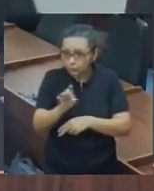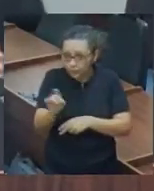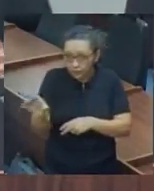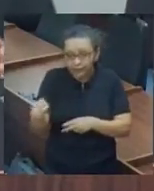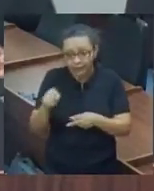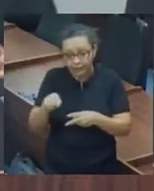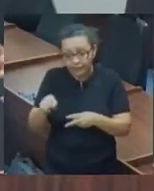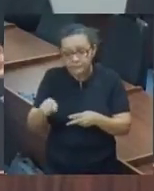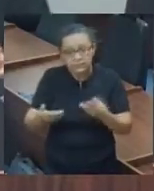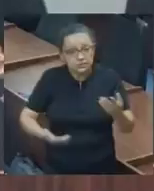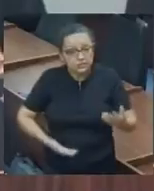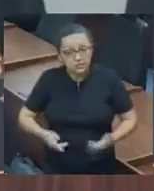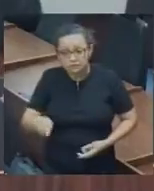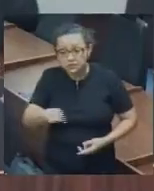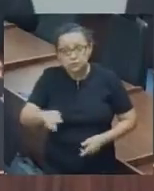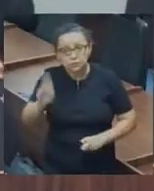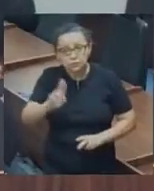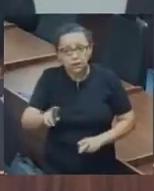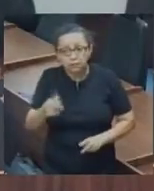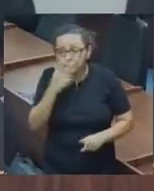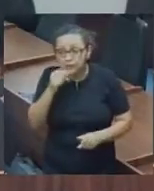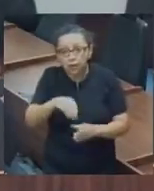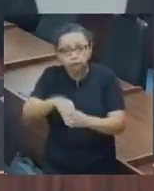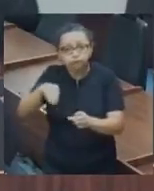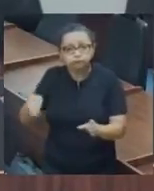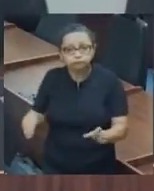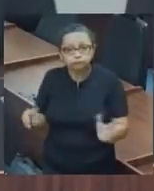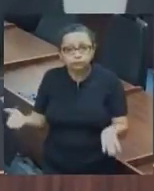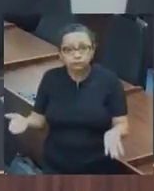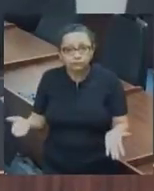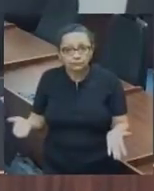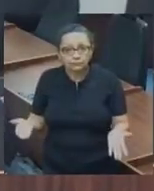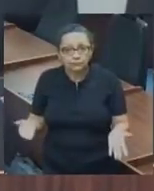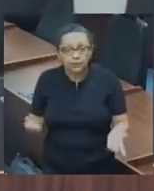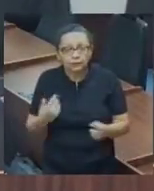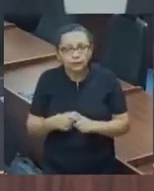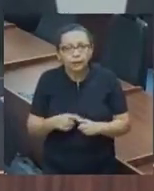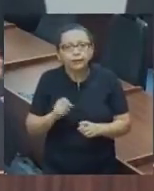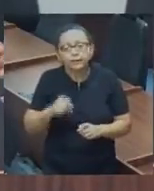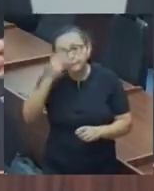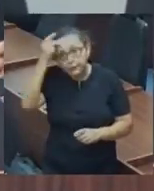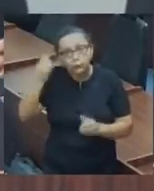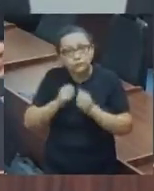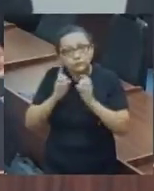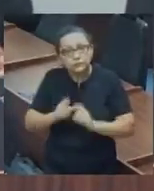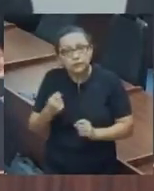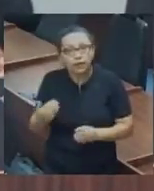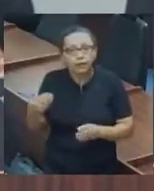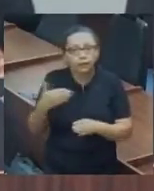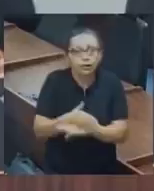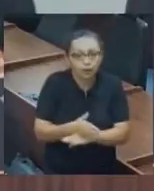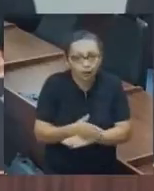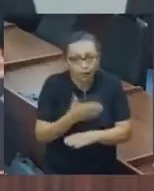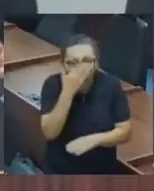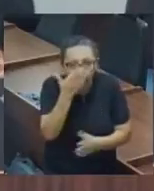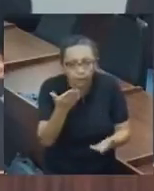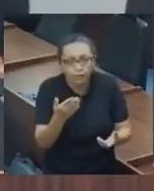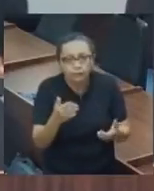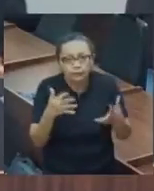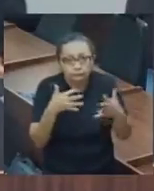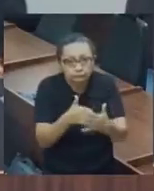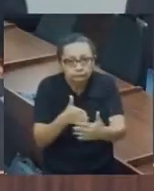serviço utilidade implica em exclusão porque alguém que tem que utilizar alguma coisa de maneira